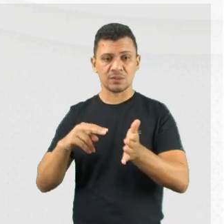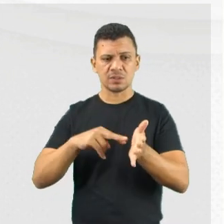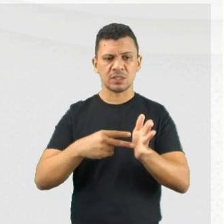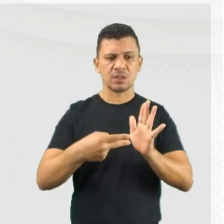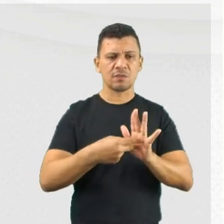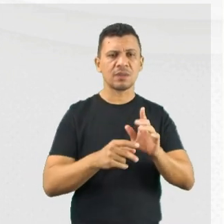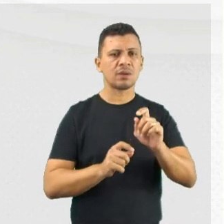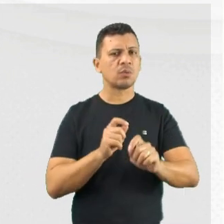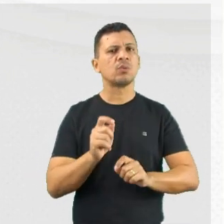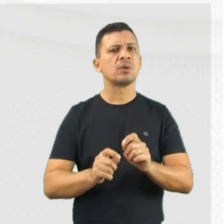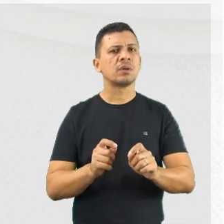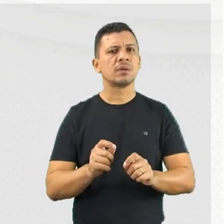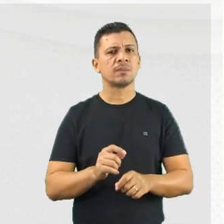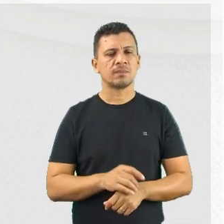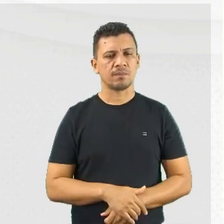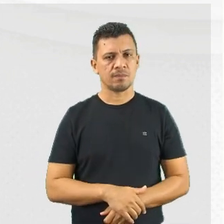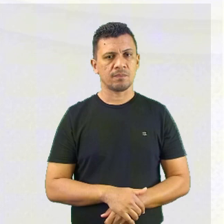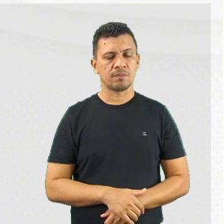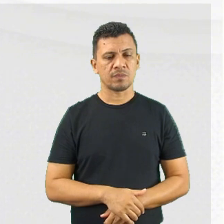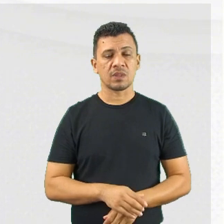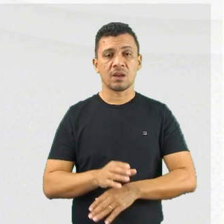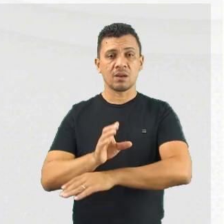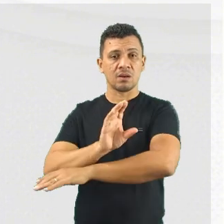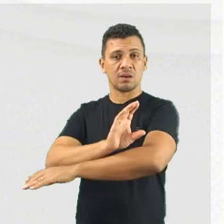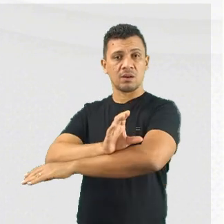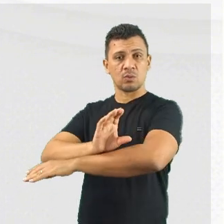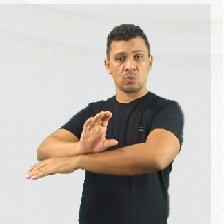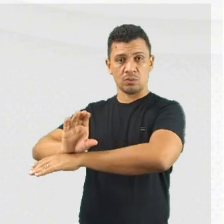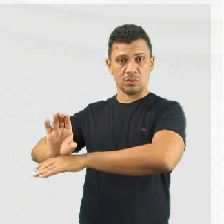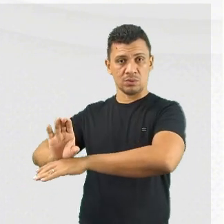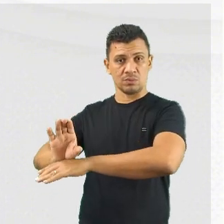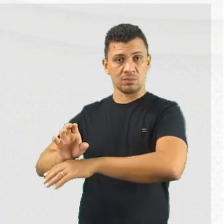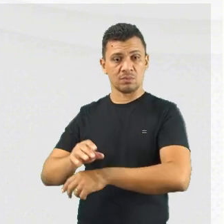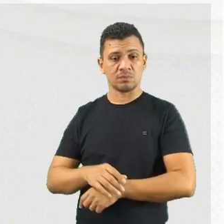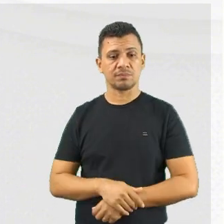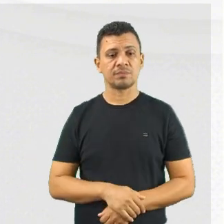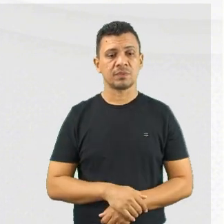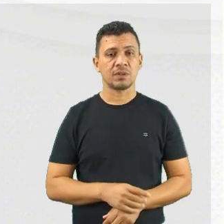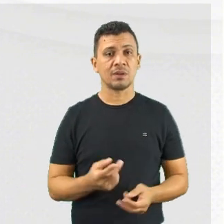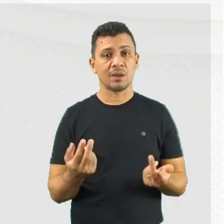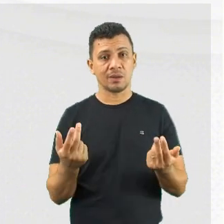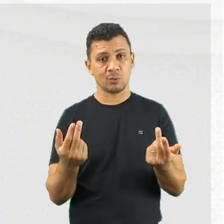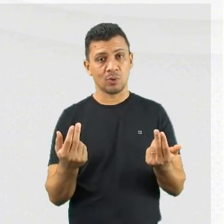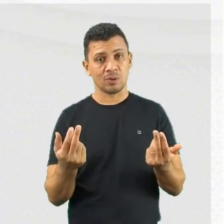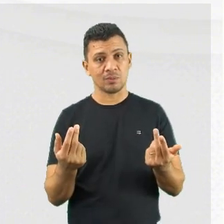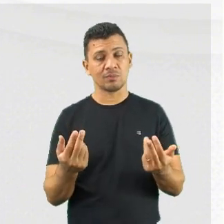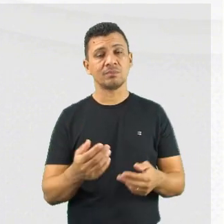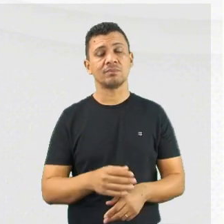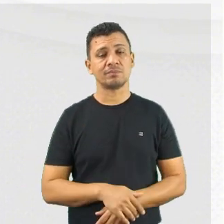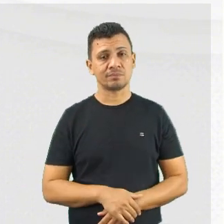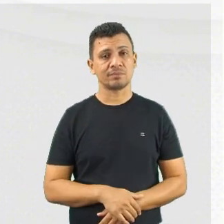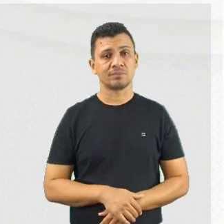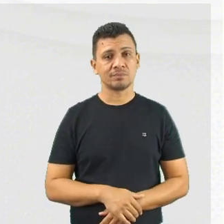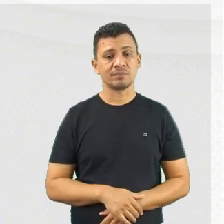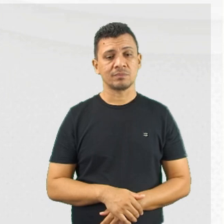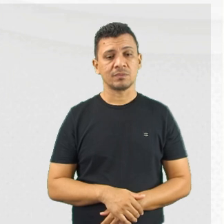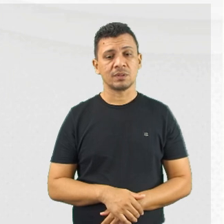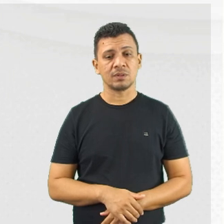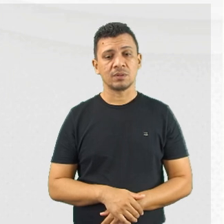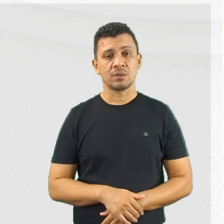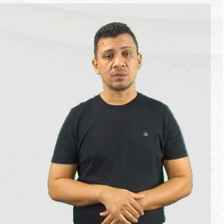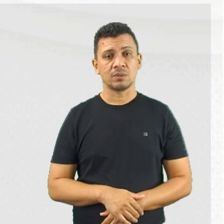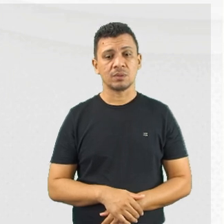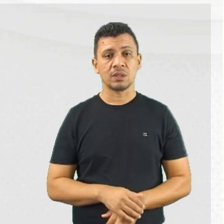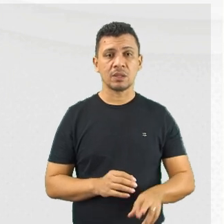dizer que a corrente elétrica, gente, ela é igual. A corrente elétrica que passa